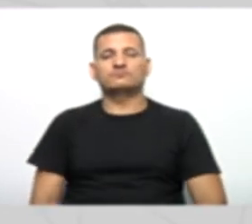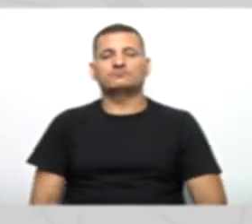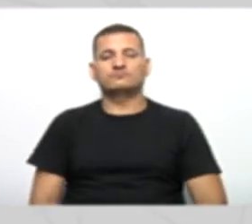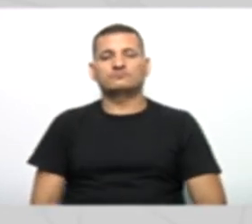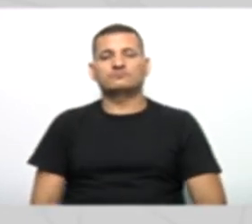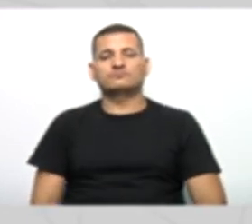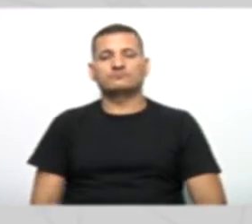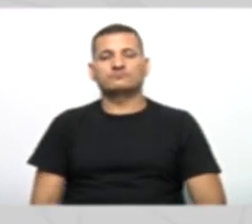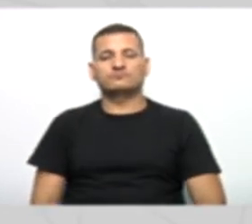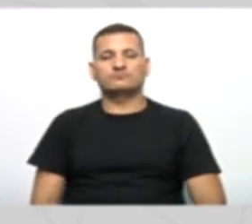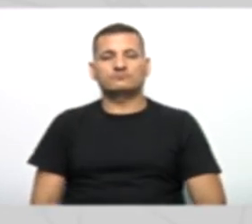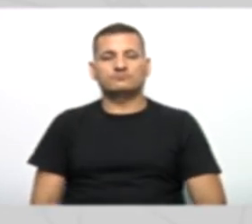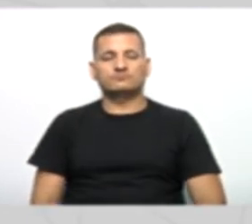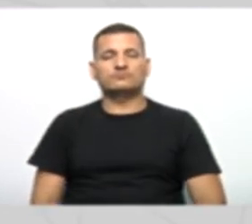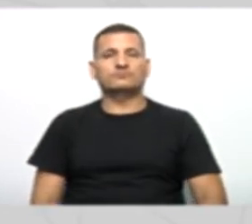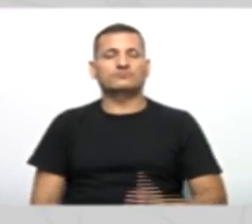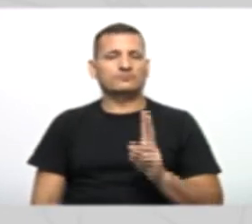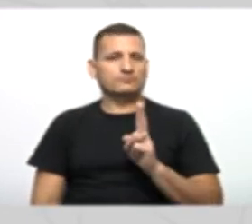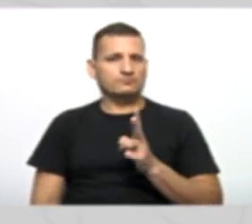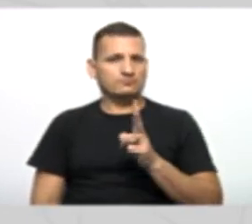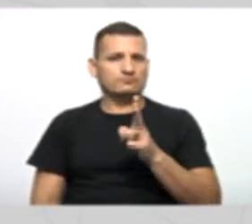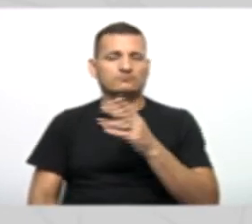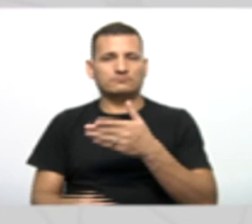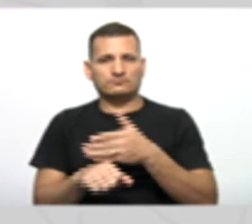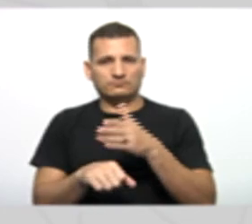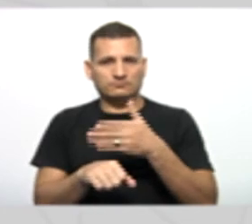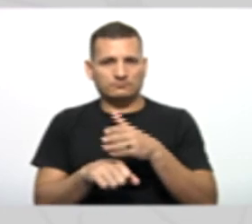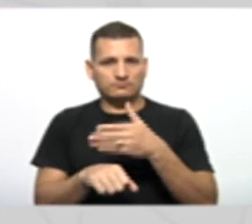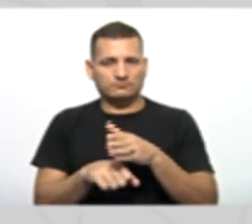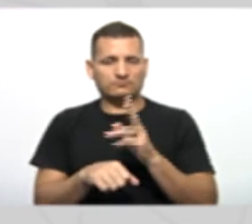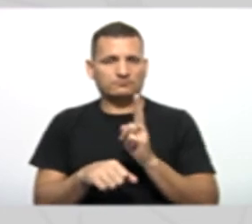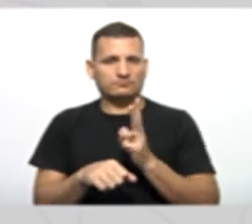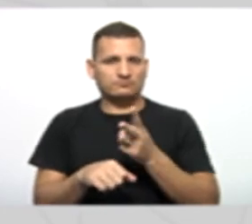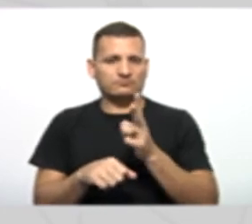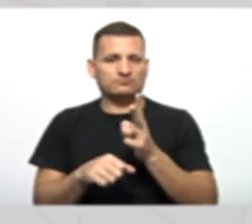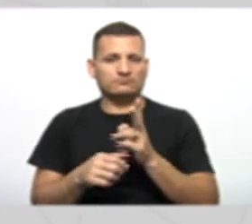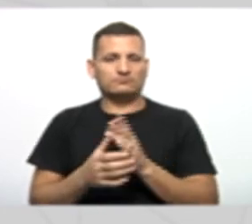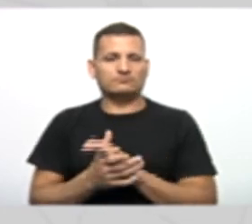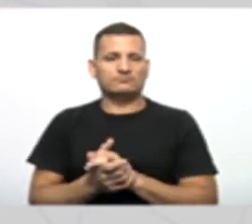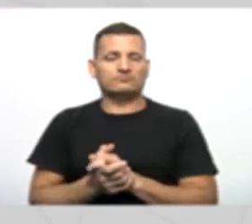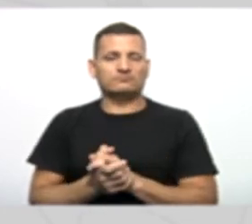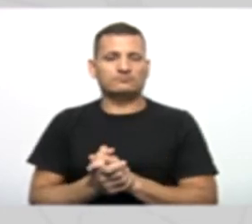aí vamos continuar trabalhando a parte prática e